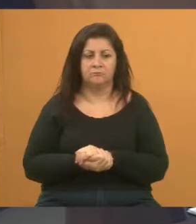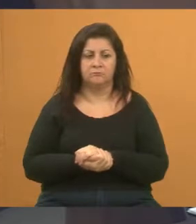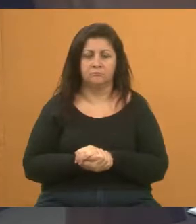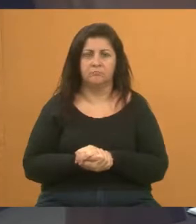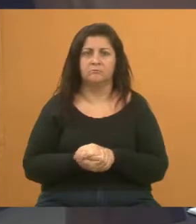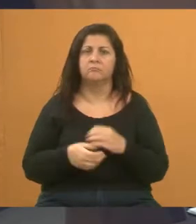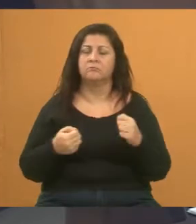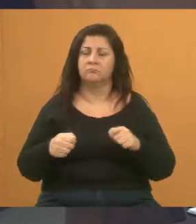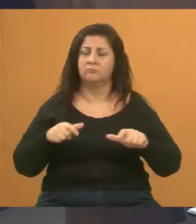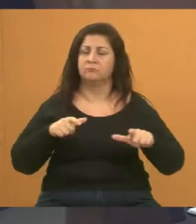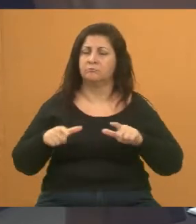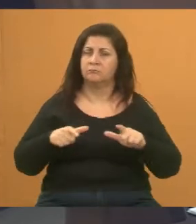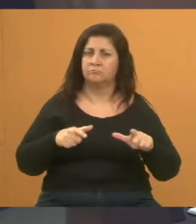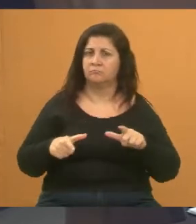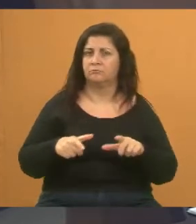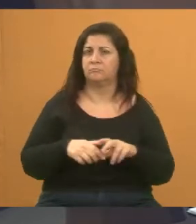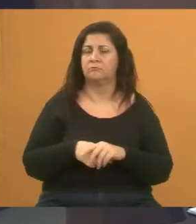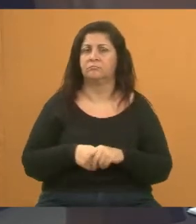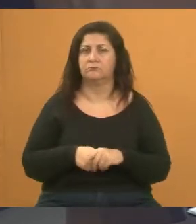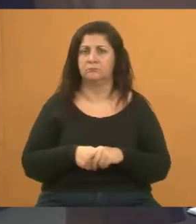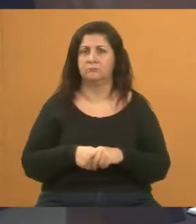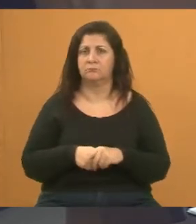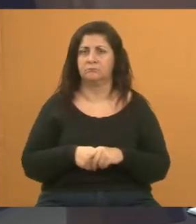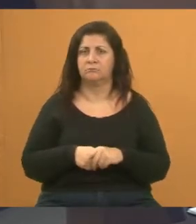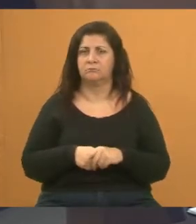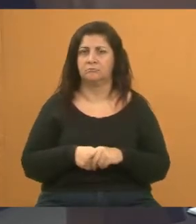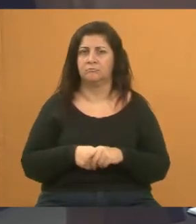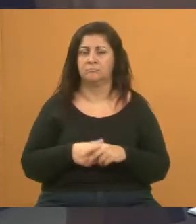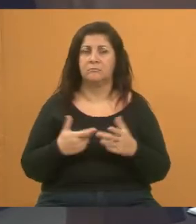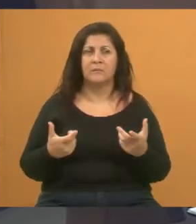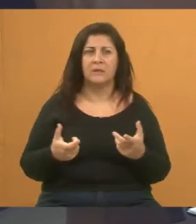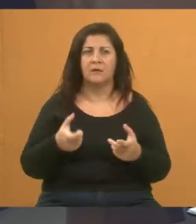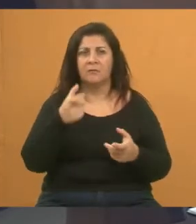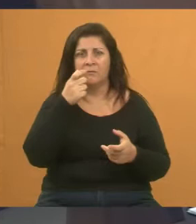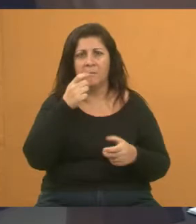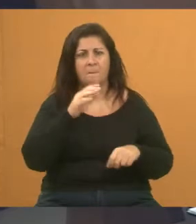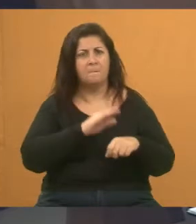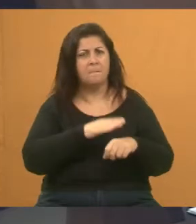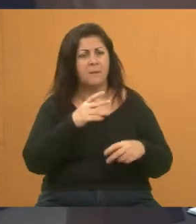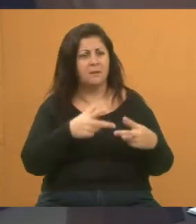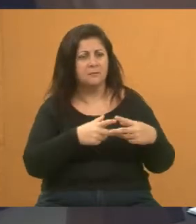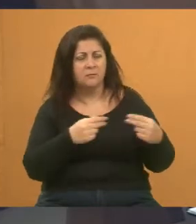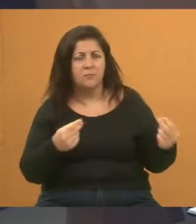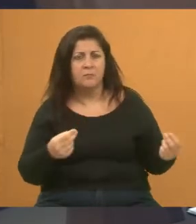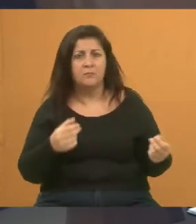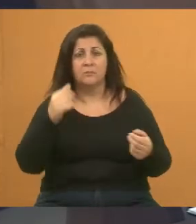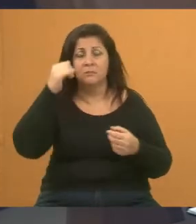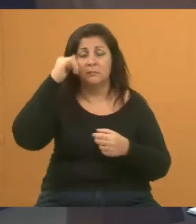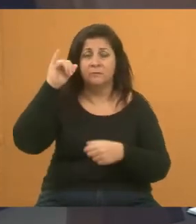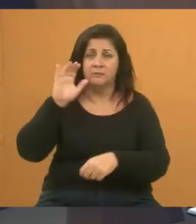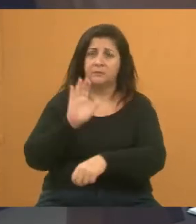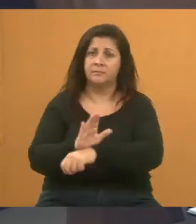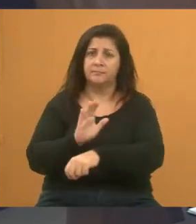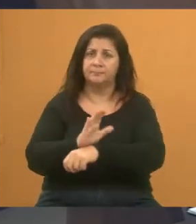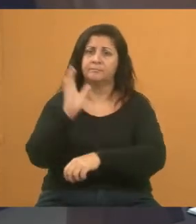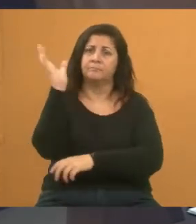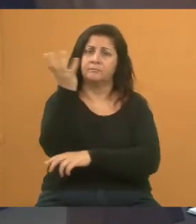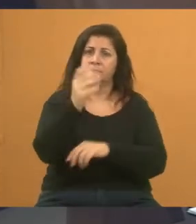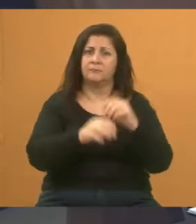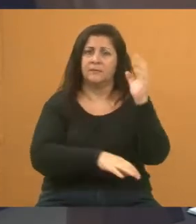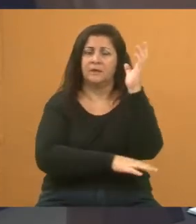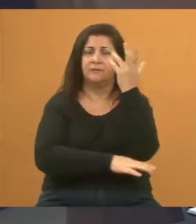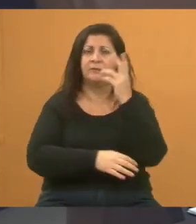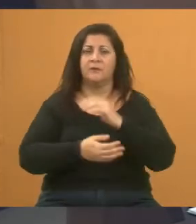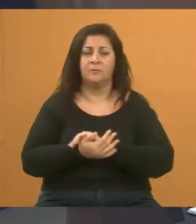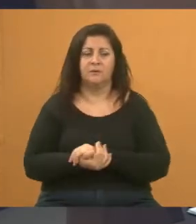continuar o trabalho, que descubram mais e mais coisas para evitar e ajudar o meio ambiente.